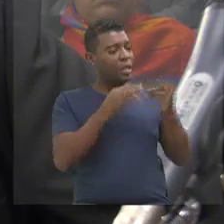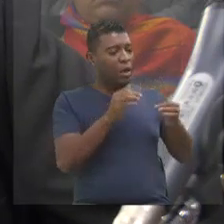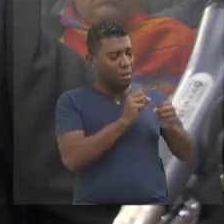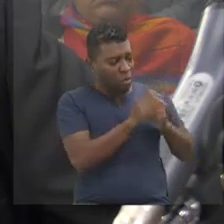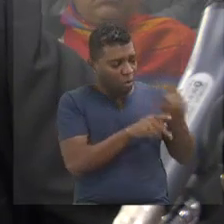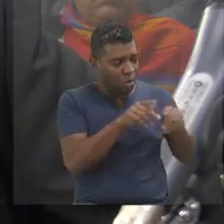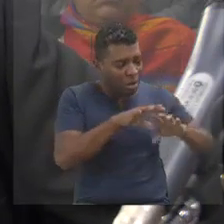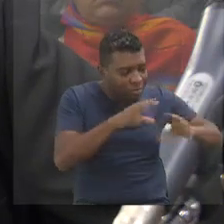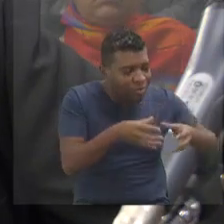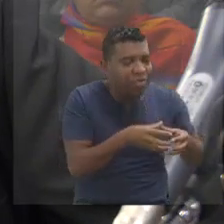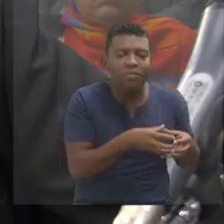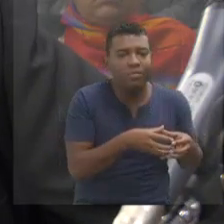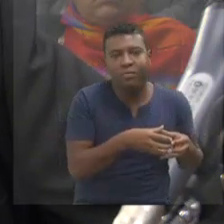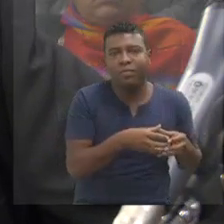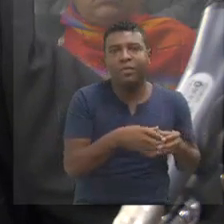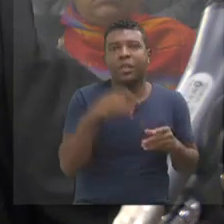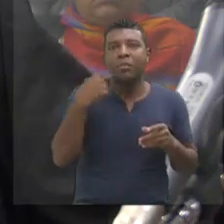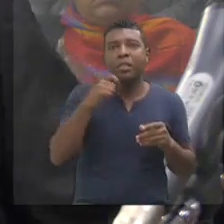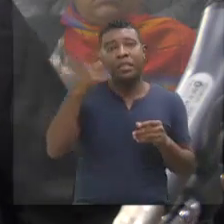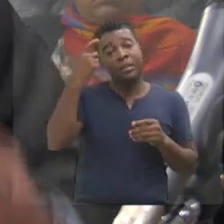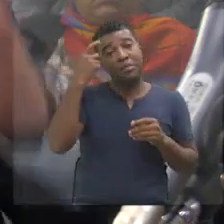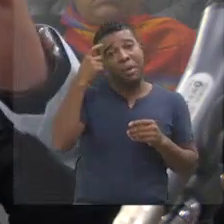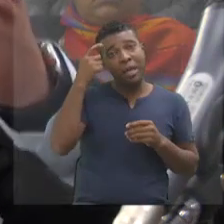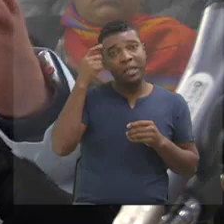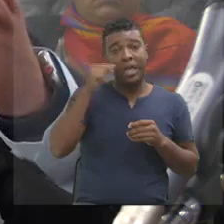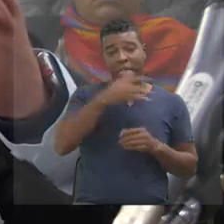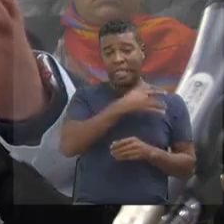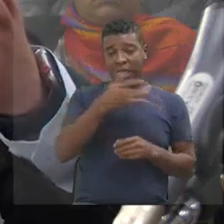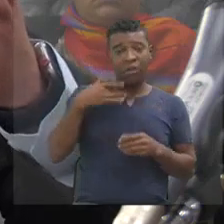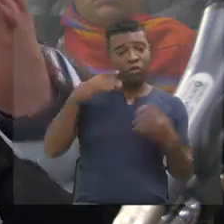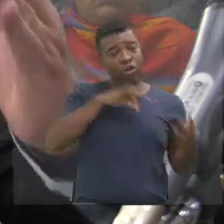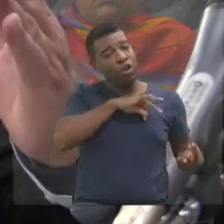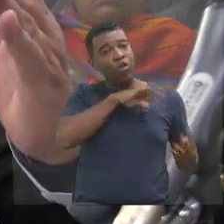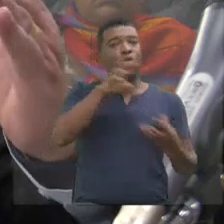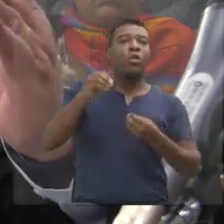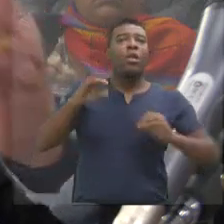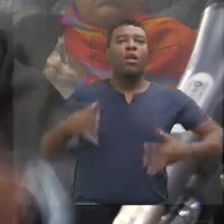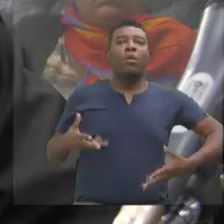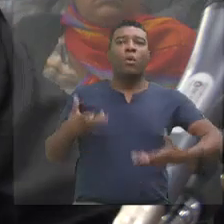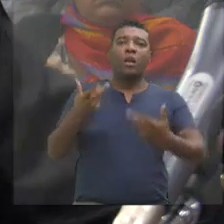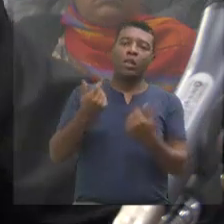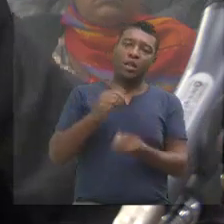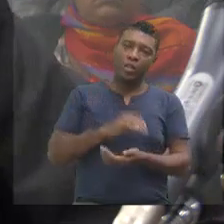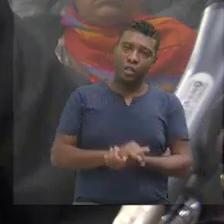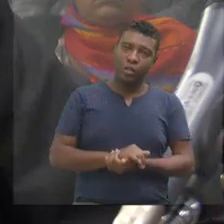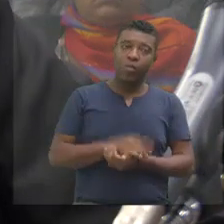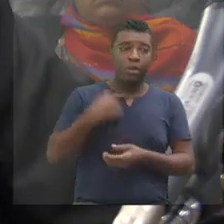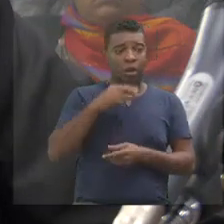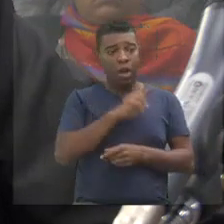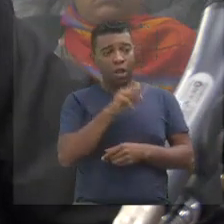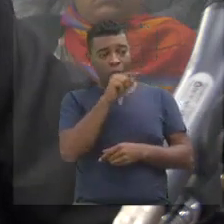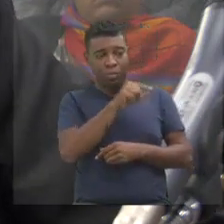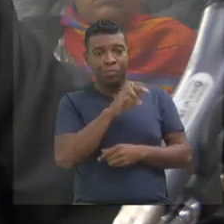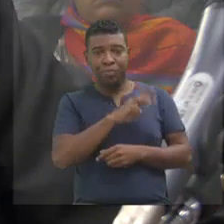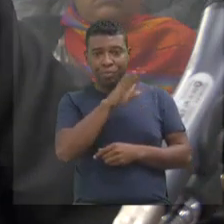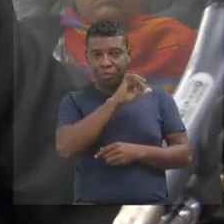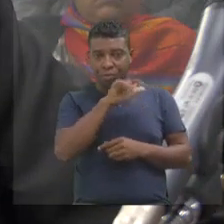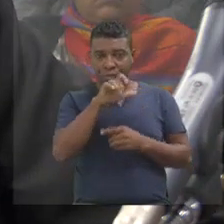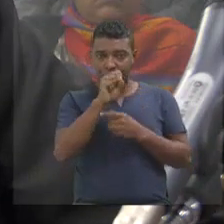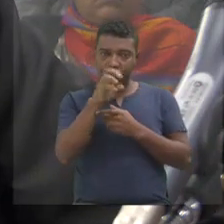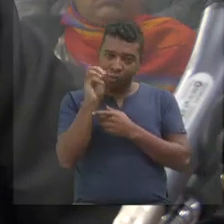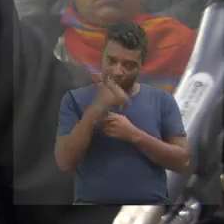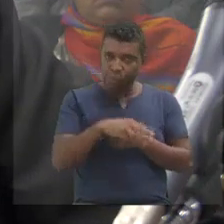e entregar a saúde qualidade então agradeço aqui em nome do Wilson Agradeço ao presidente da Comissão